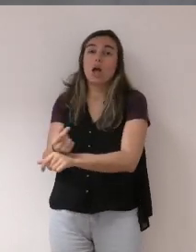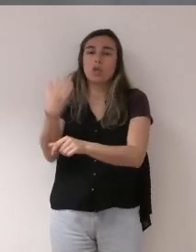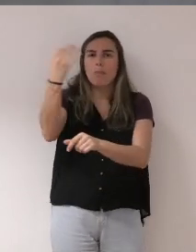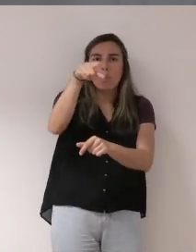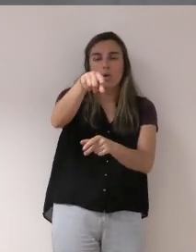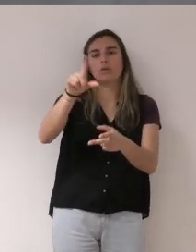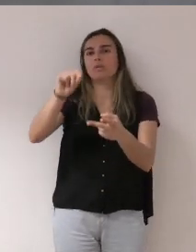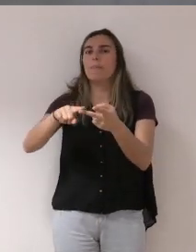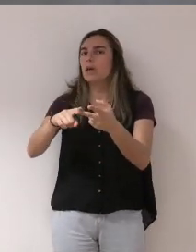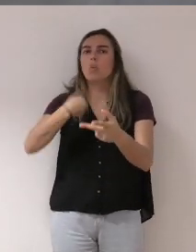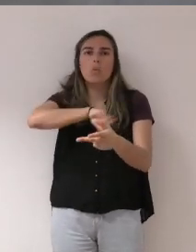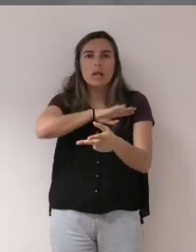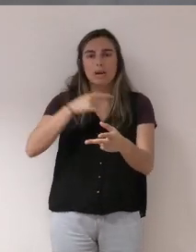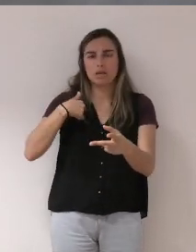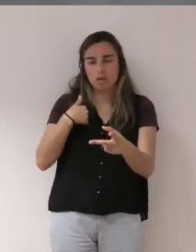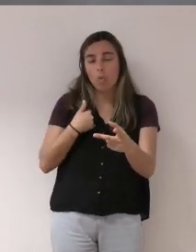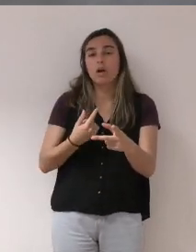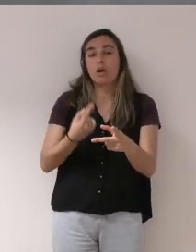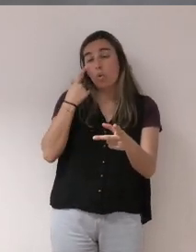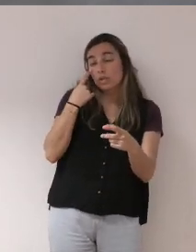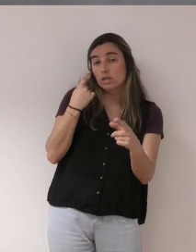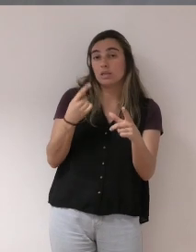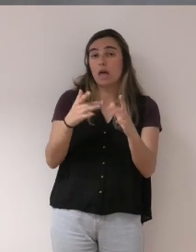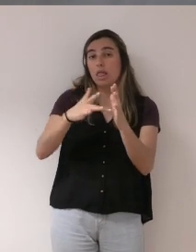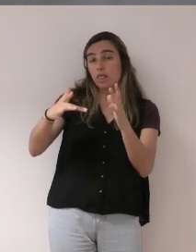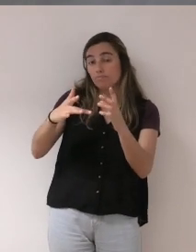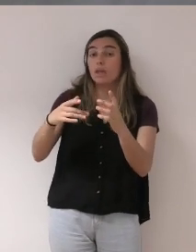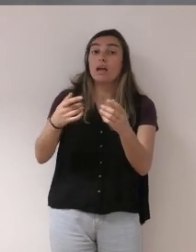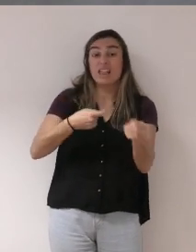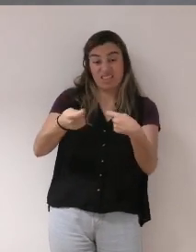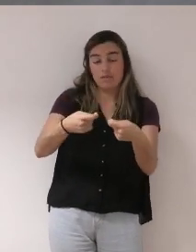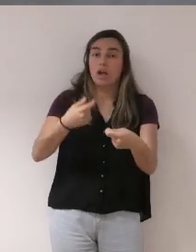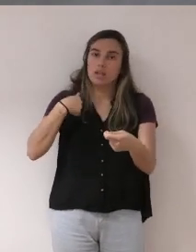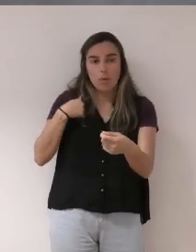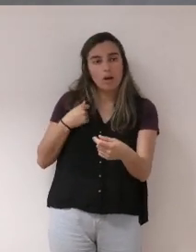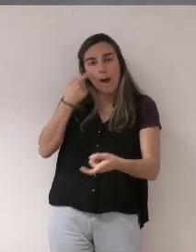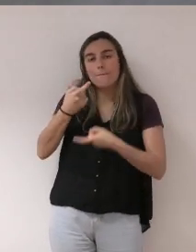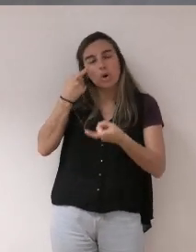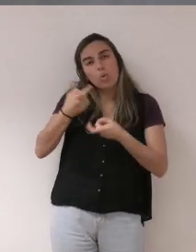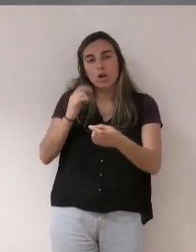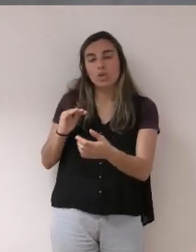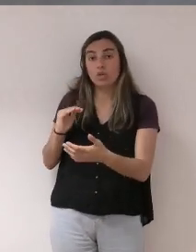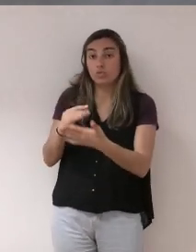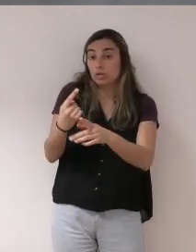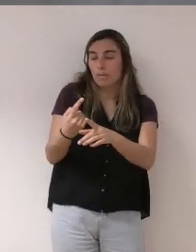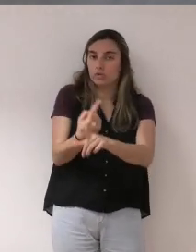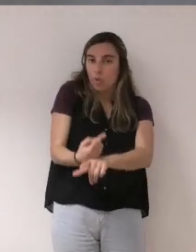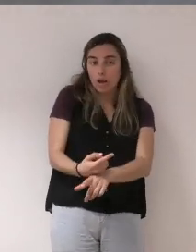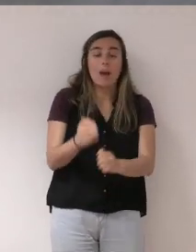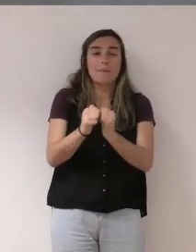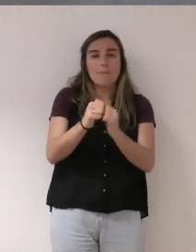Porto, de Coimbra, etc, etc, à procura dos últimos exemplares. São efetivamente folhas de